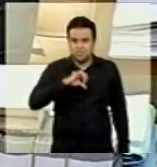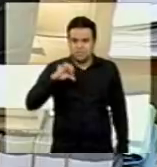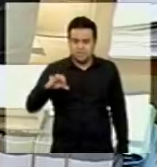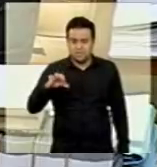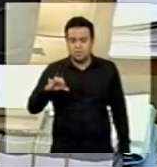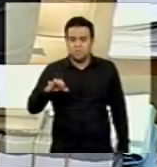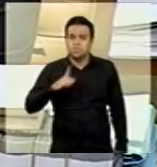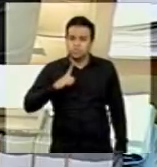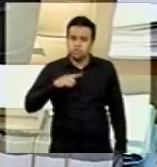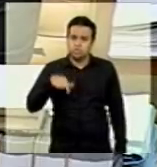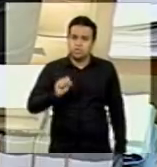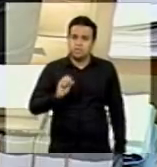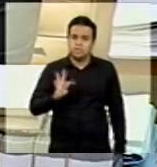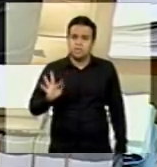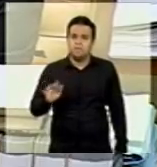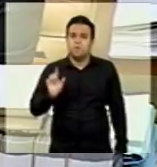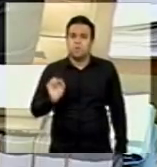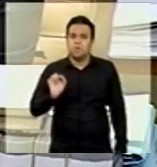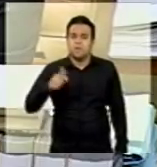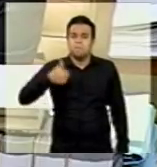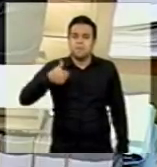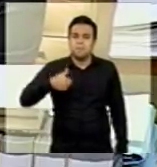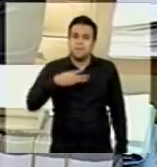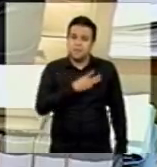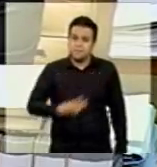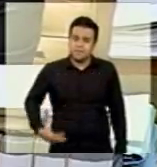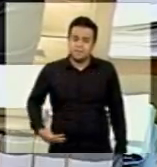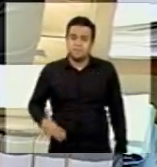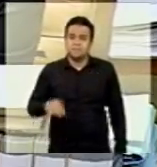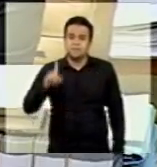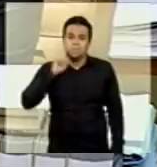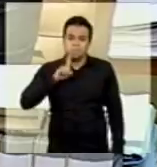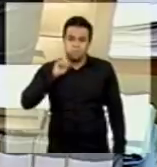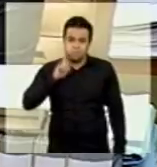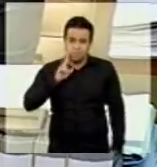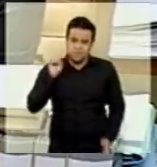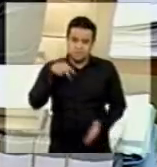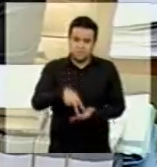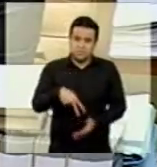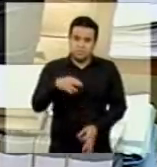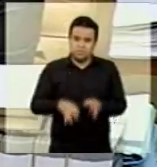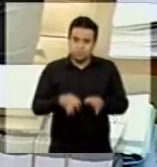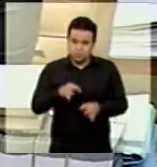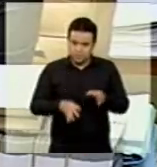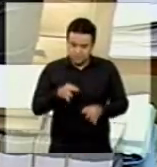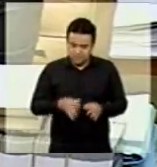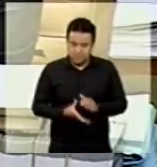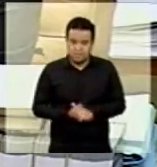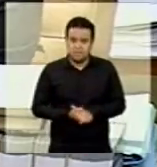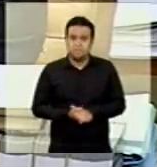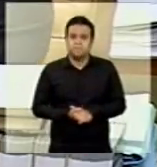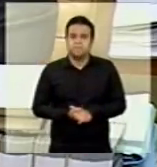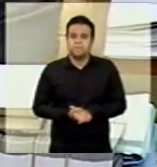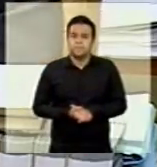nesta corte a primeira ministra da Corte Suprema dos Estados Unidos, a juíza Sandra Day O'Connor,